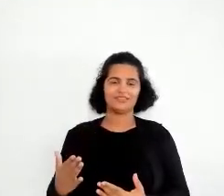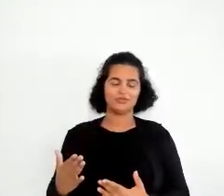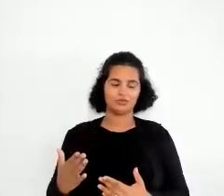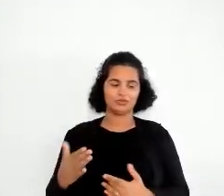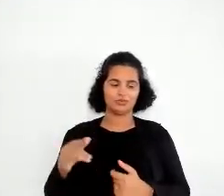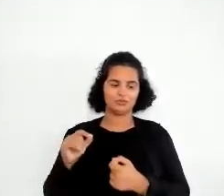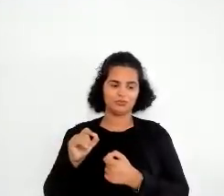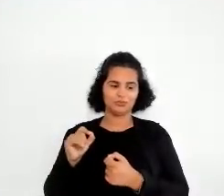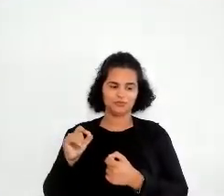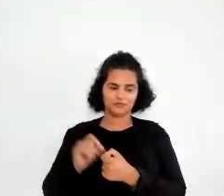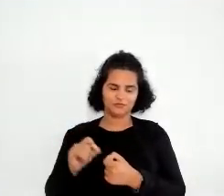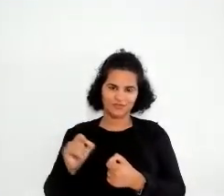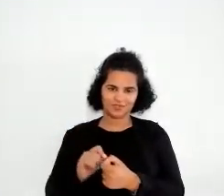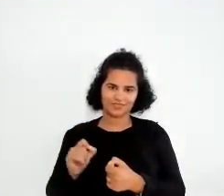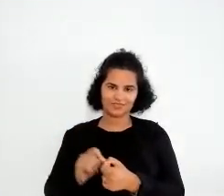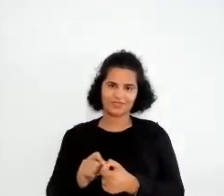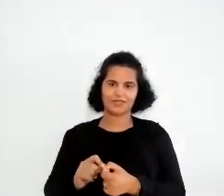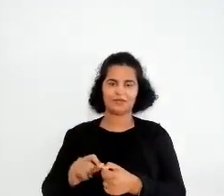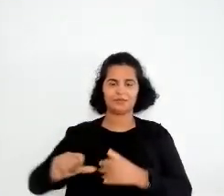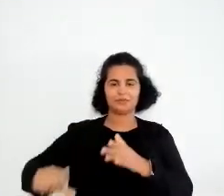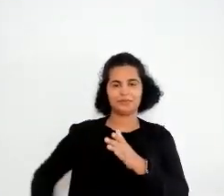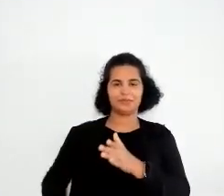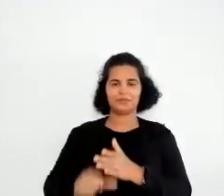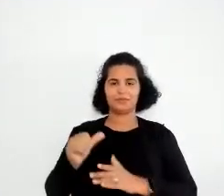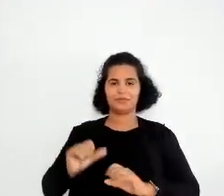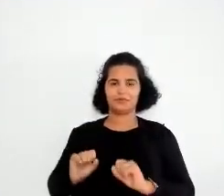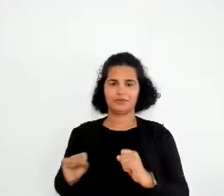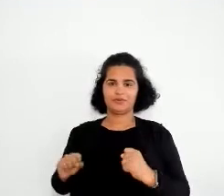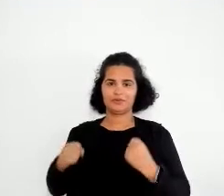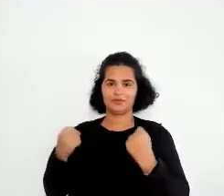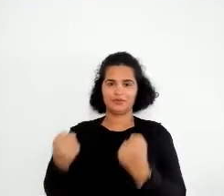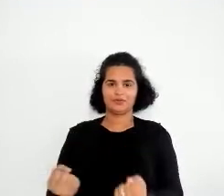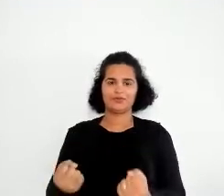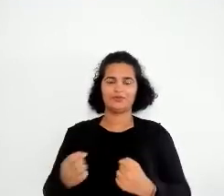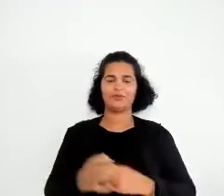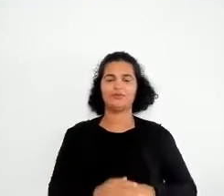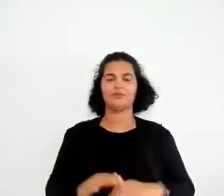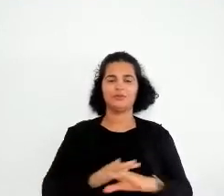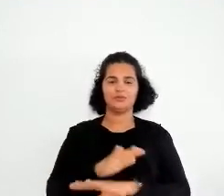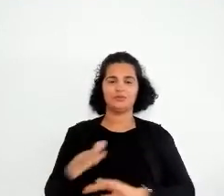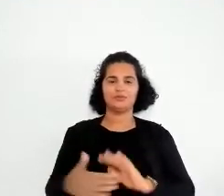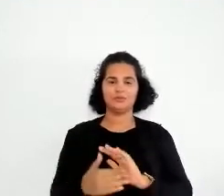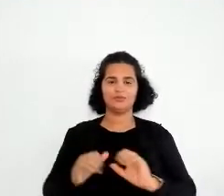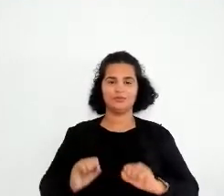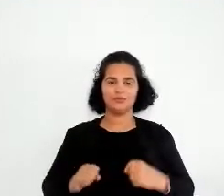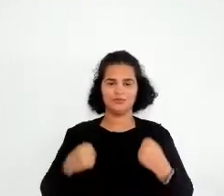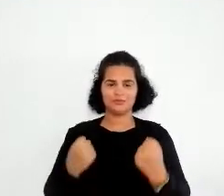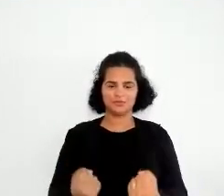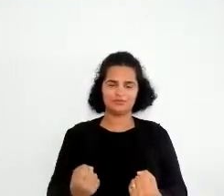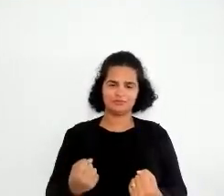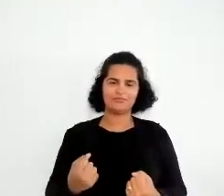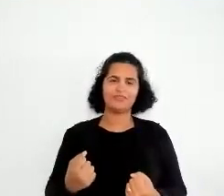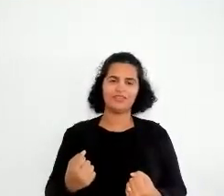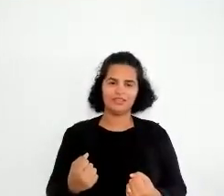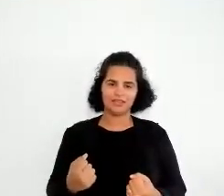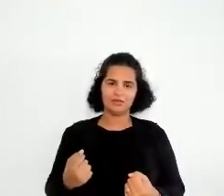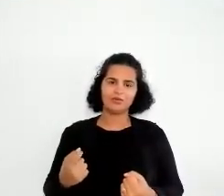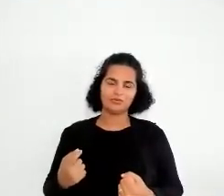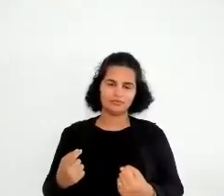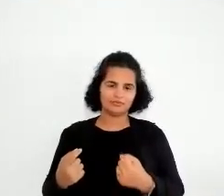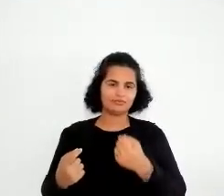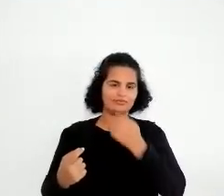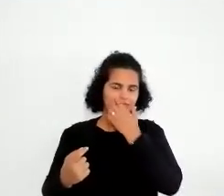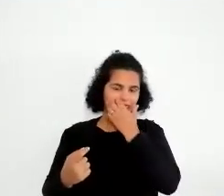idealização e primeiros esboços de tudo que já foi feito e do muito que ainda há de